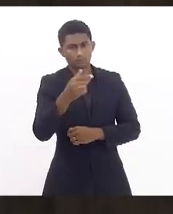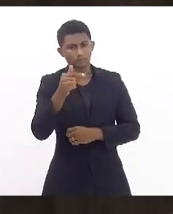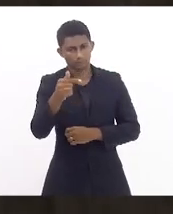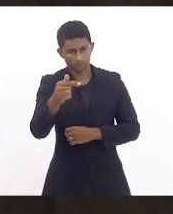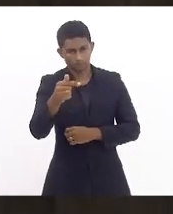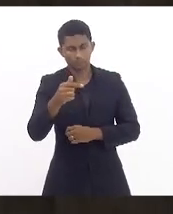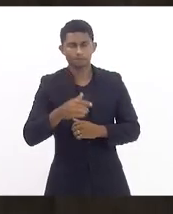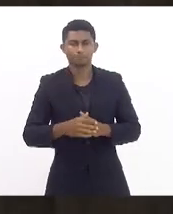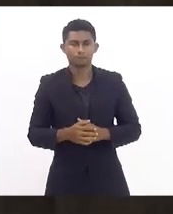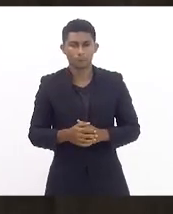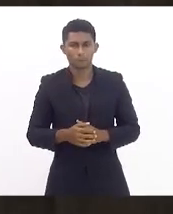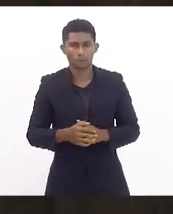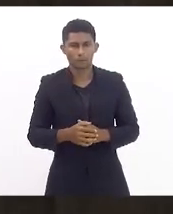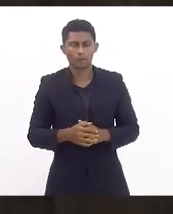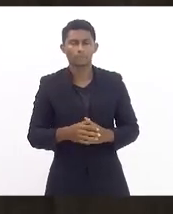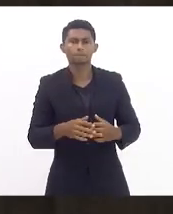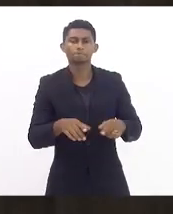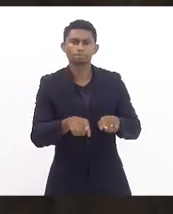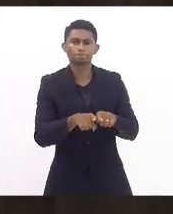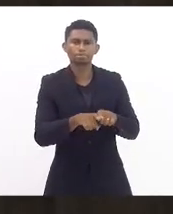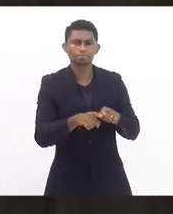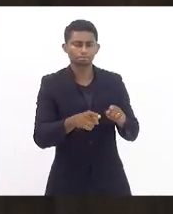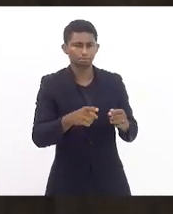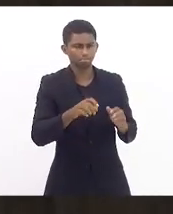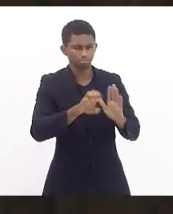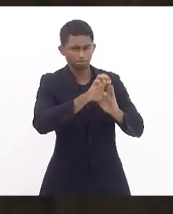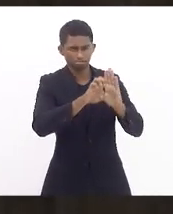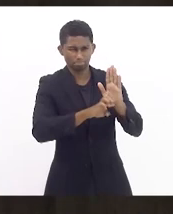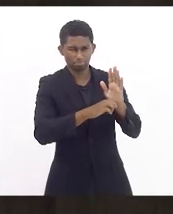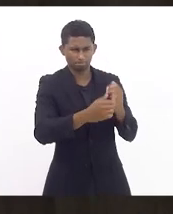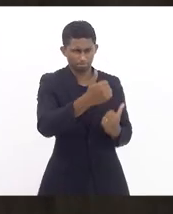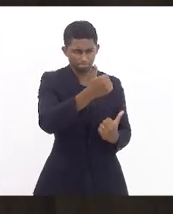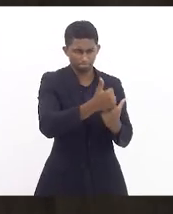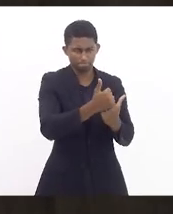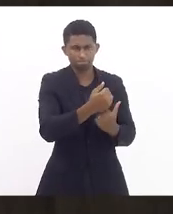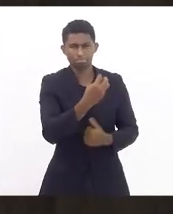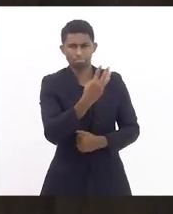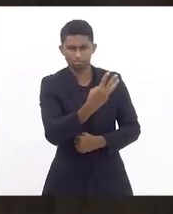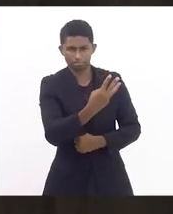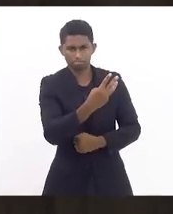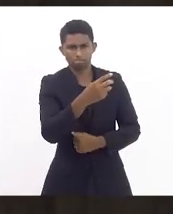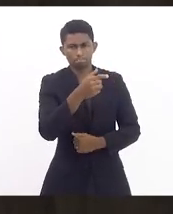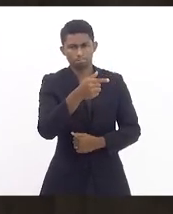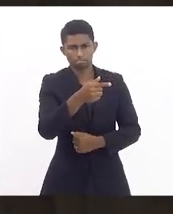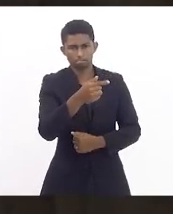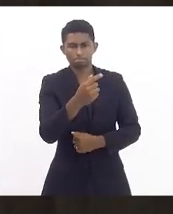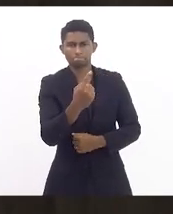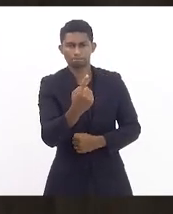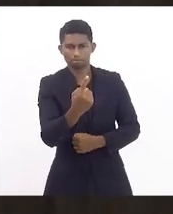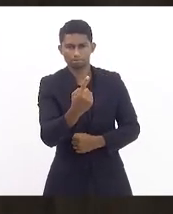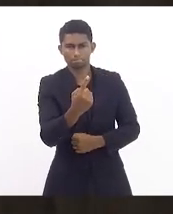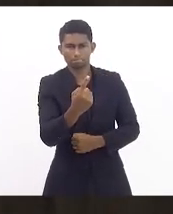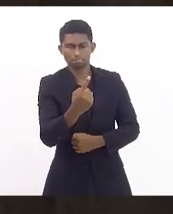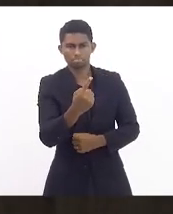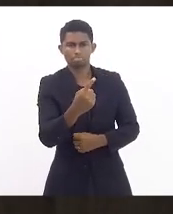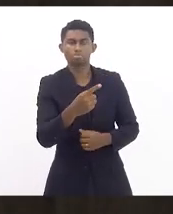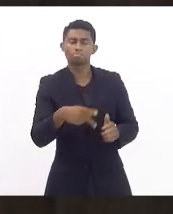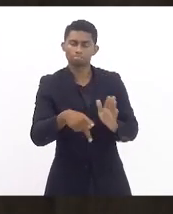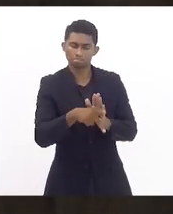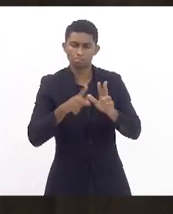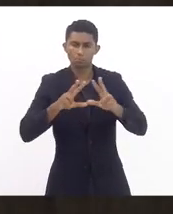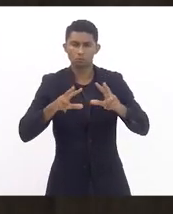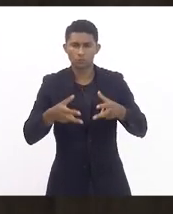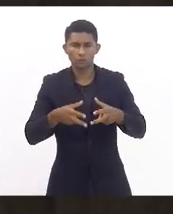7. Favorável com subemenda às emendas 3 e 1 da Comissão de Direitos